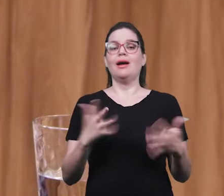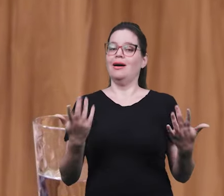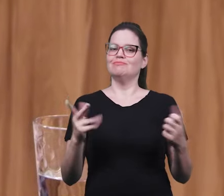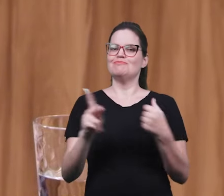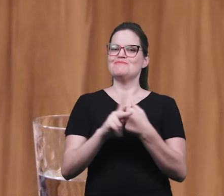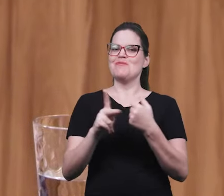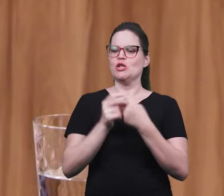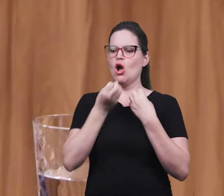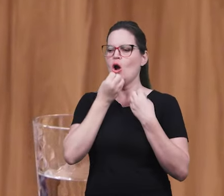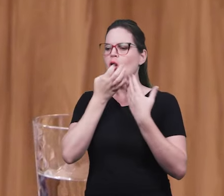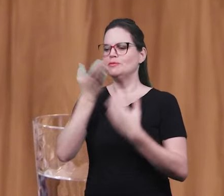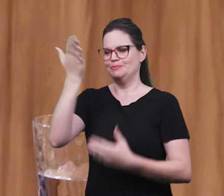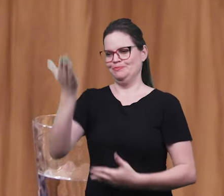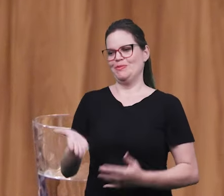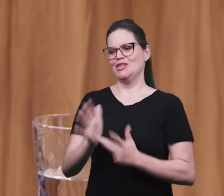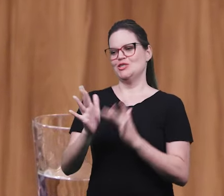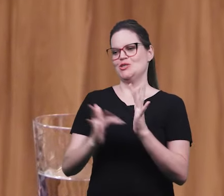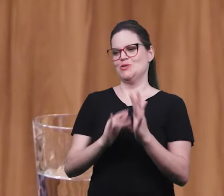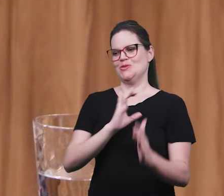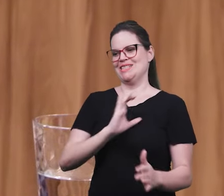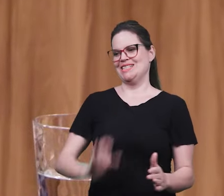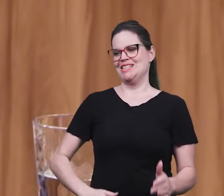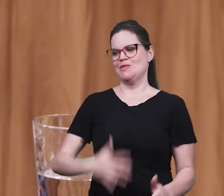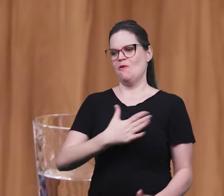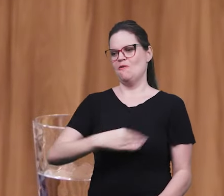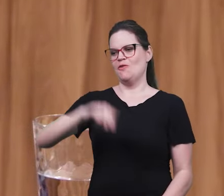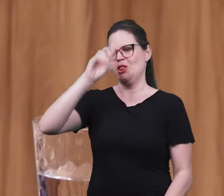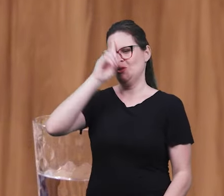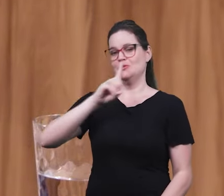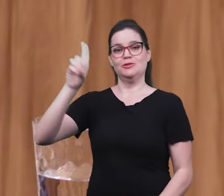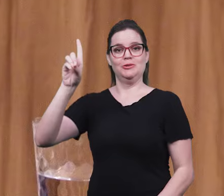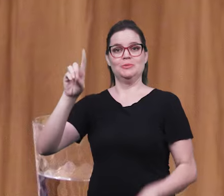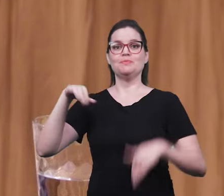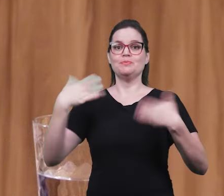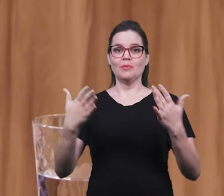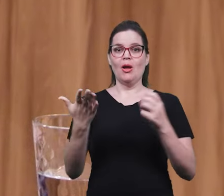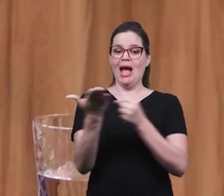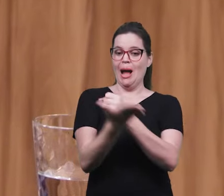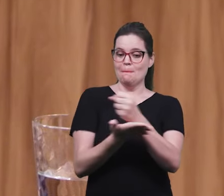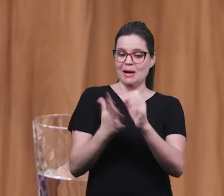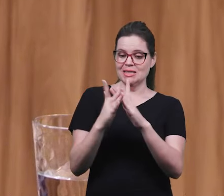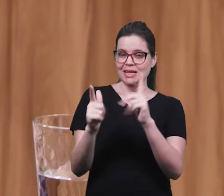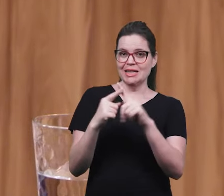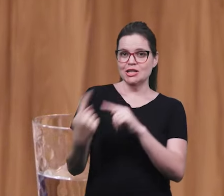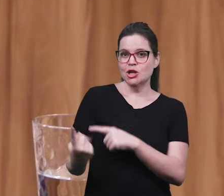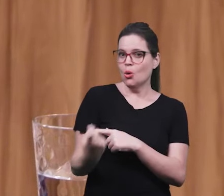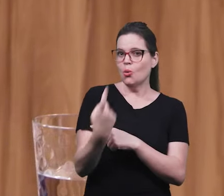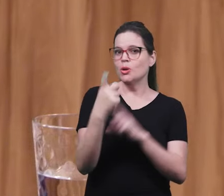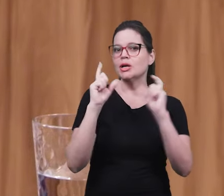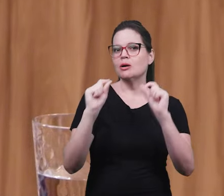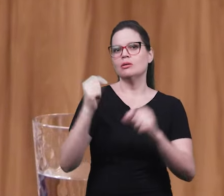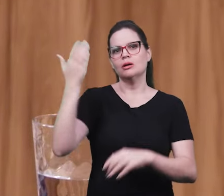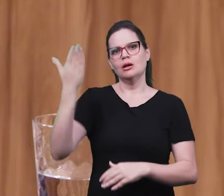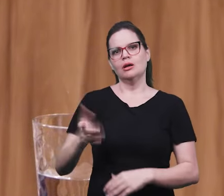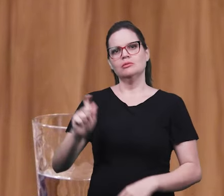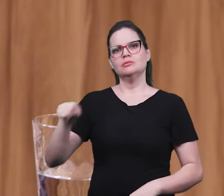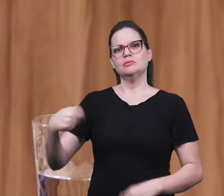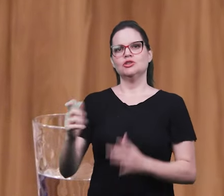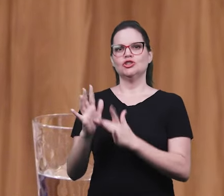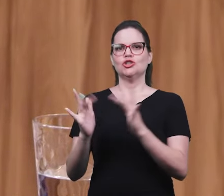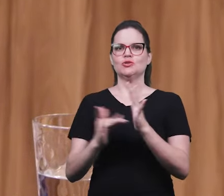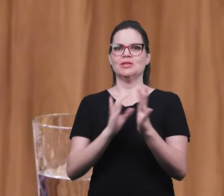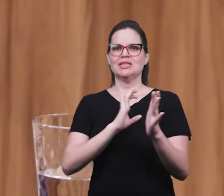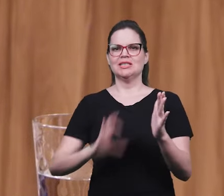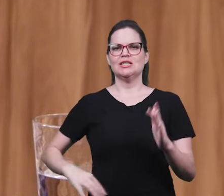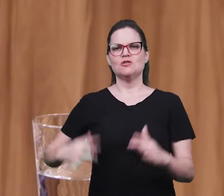Então, quando a igreja é edificada, tendo Jesus como único fundamento, a garantia é a seguinte: nem as portas